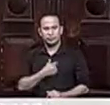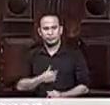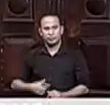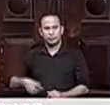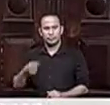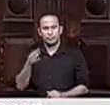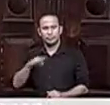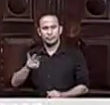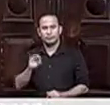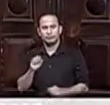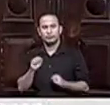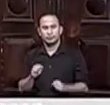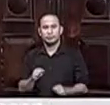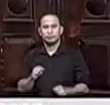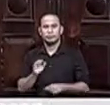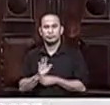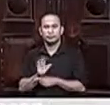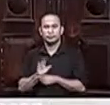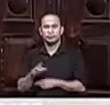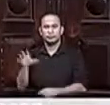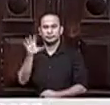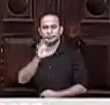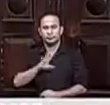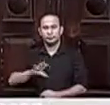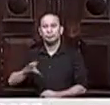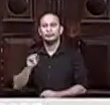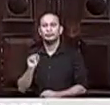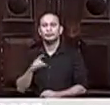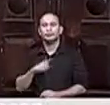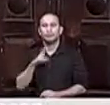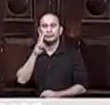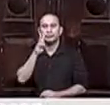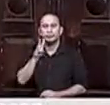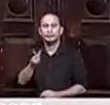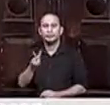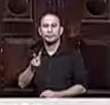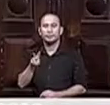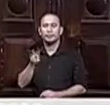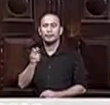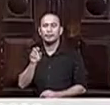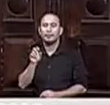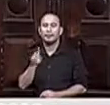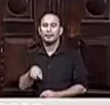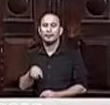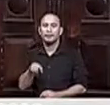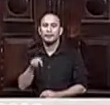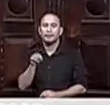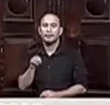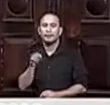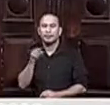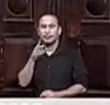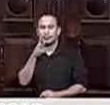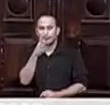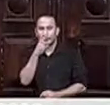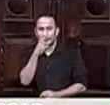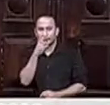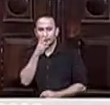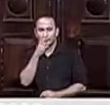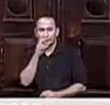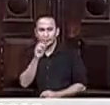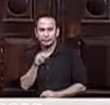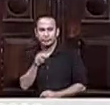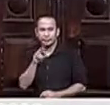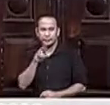poderia socorrer o nosso Estado. E o que a gente está em visto é que parece que o senhor